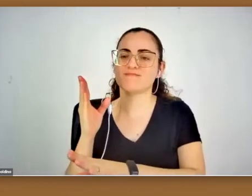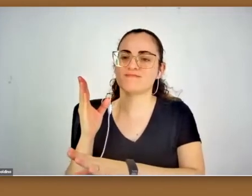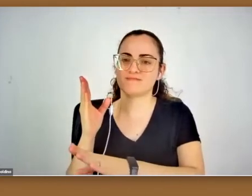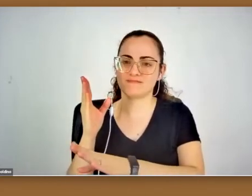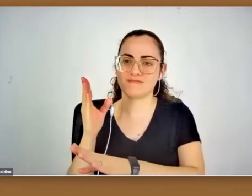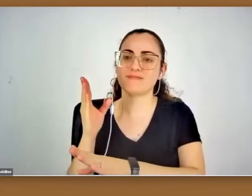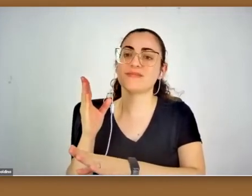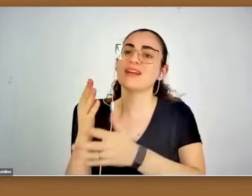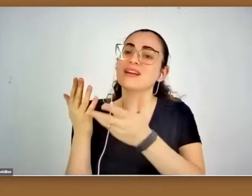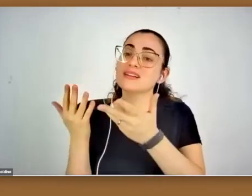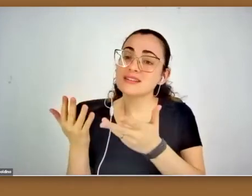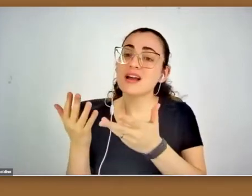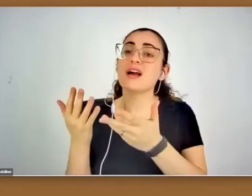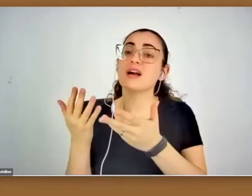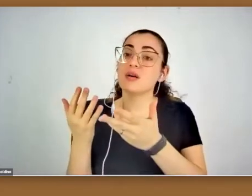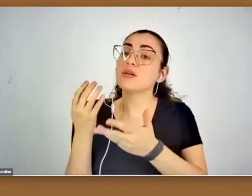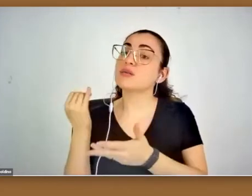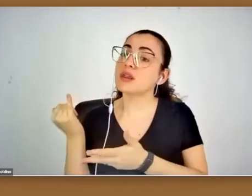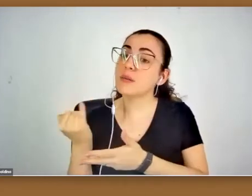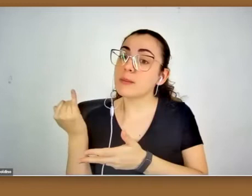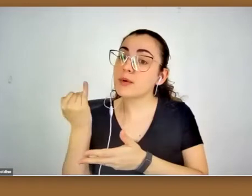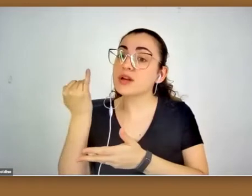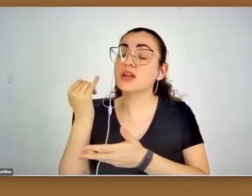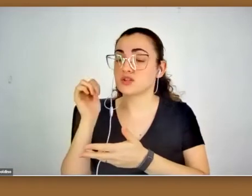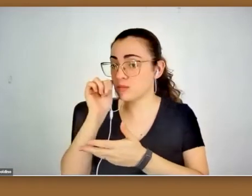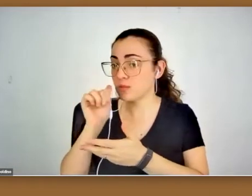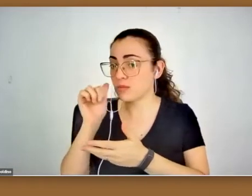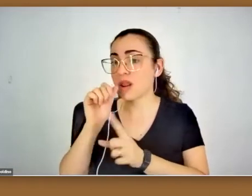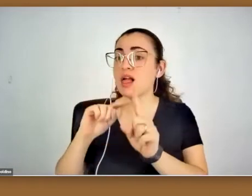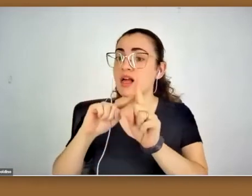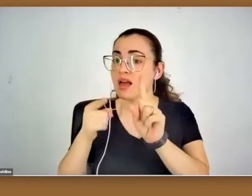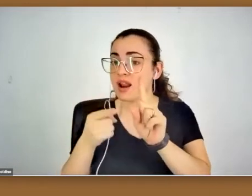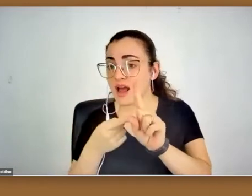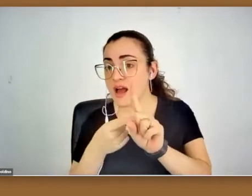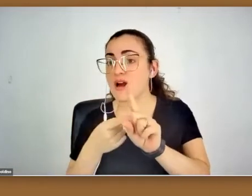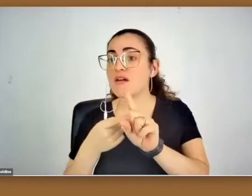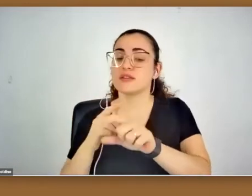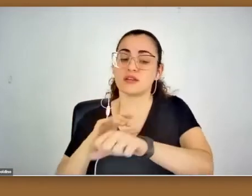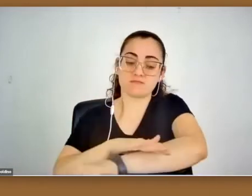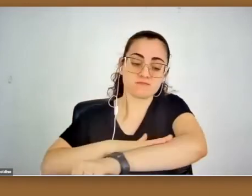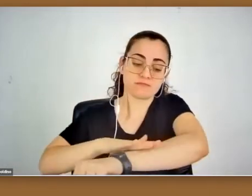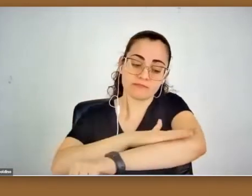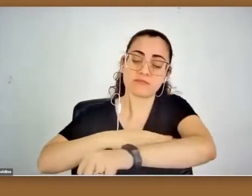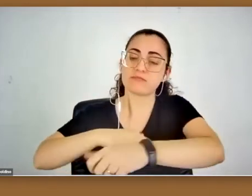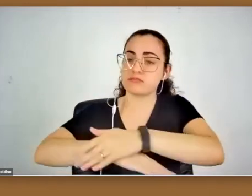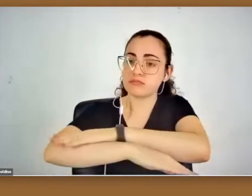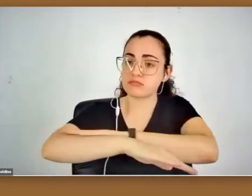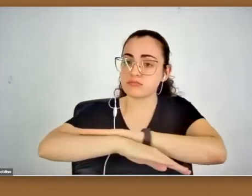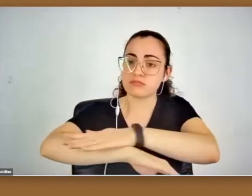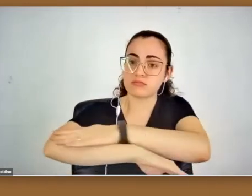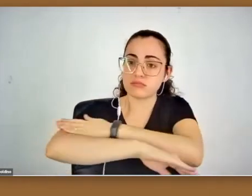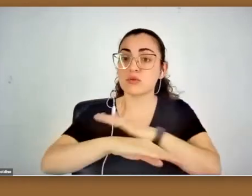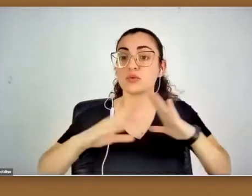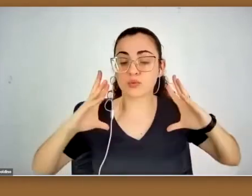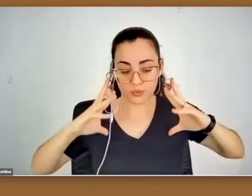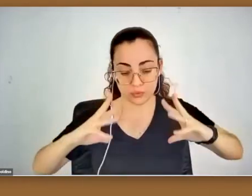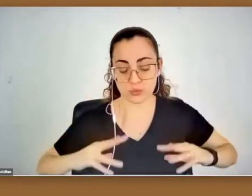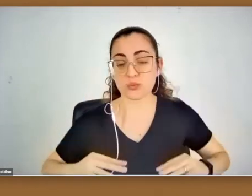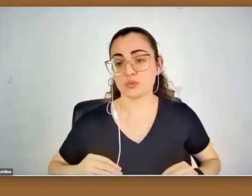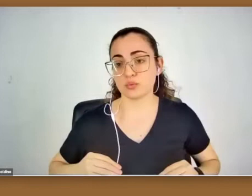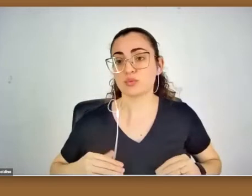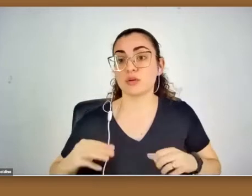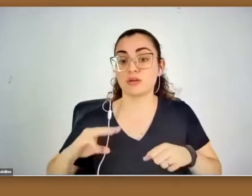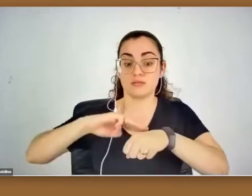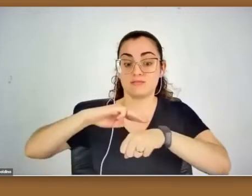de você fazer proteção de braço, perna, quando você está do período de gestação, para evitar que você tenha o Zika vírus, porque